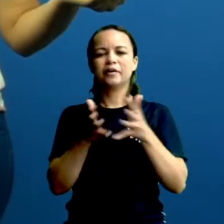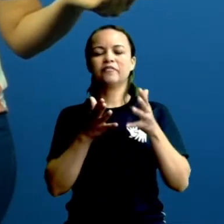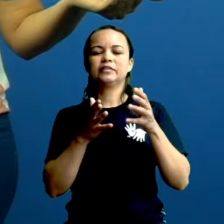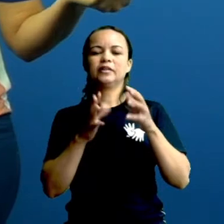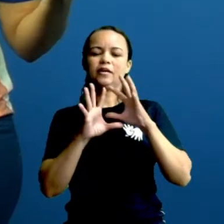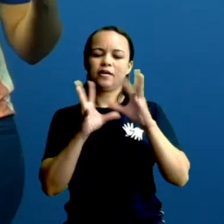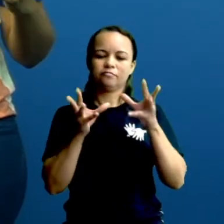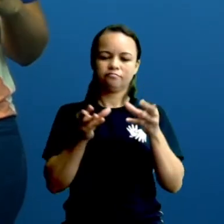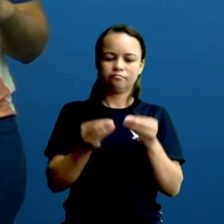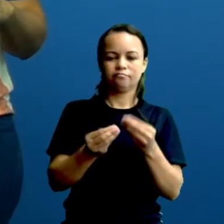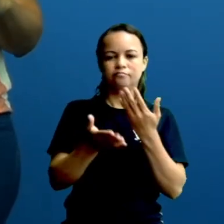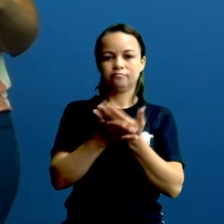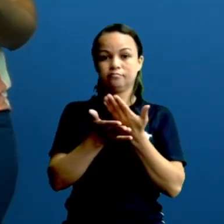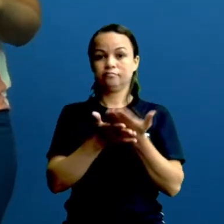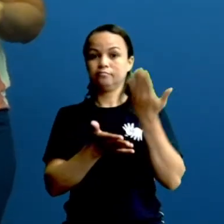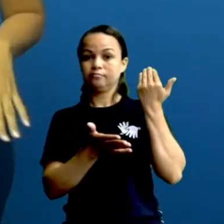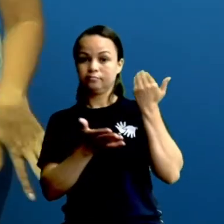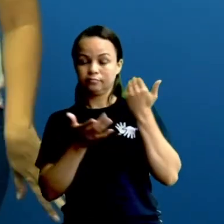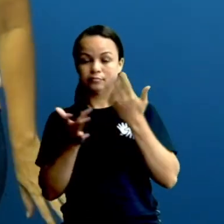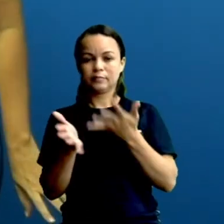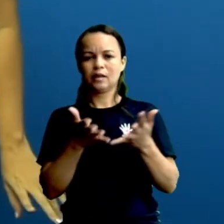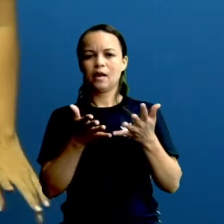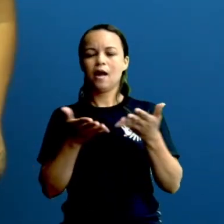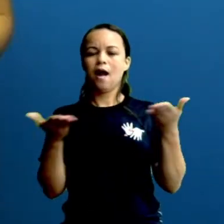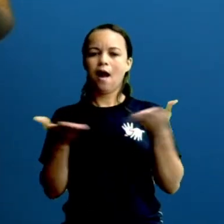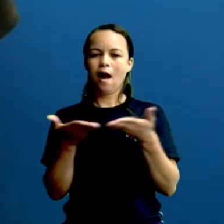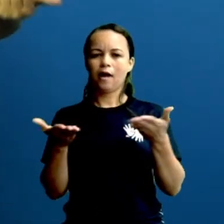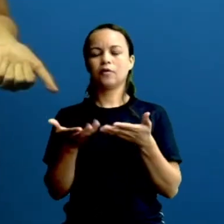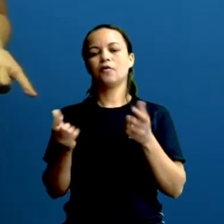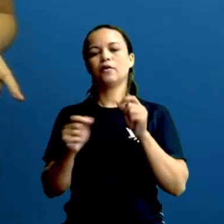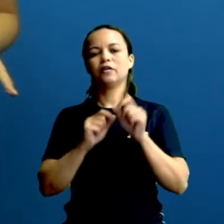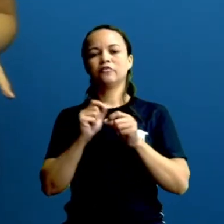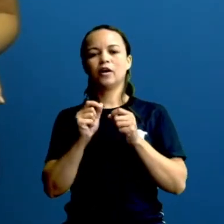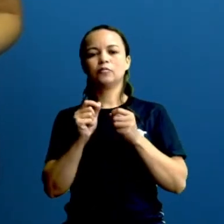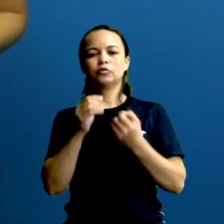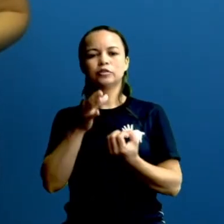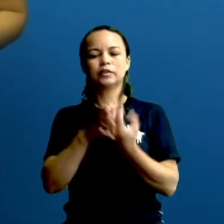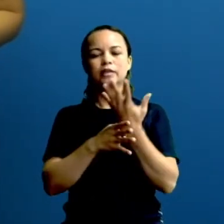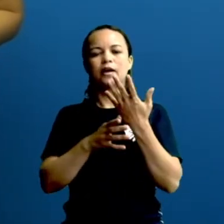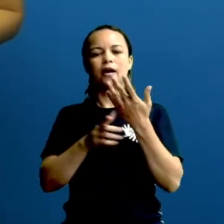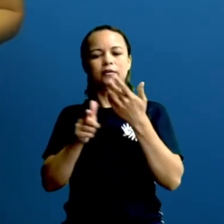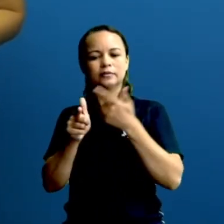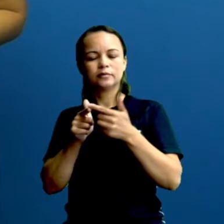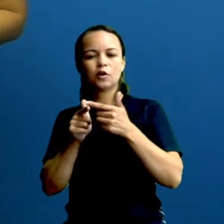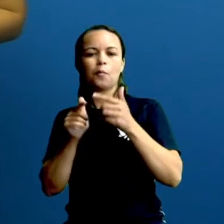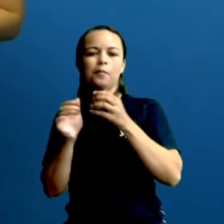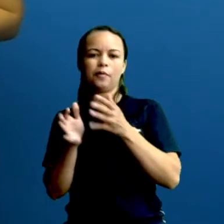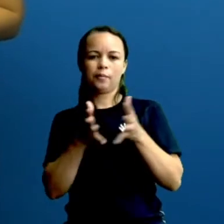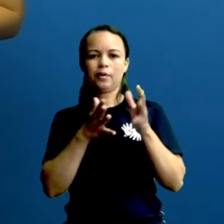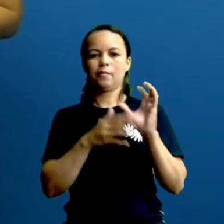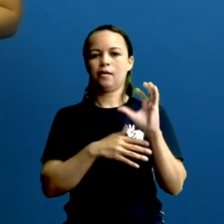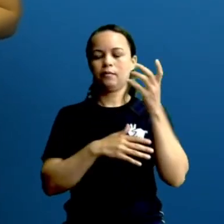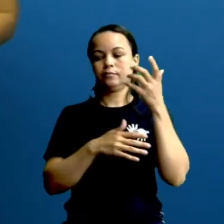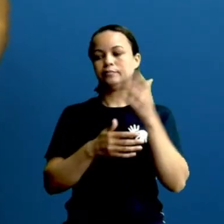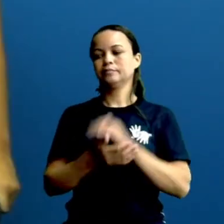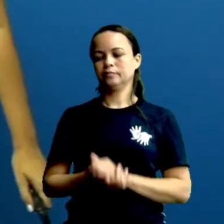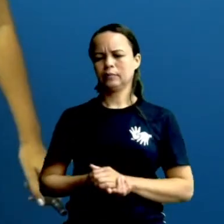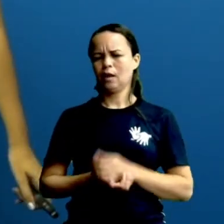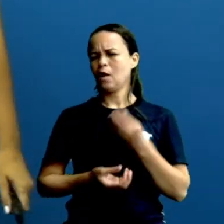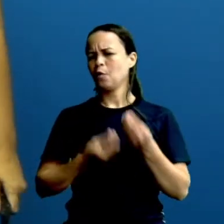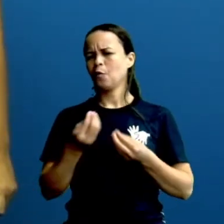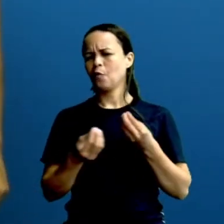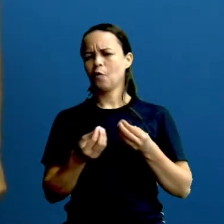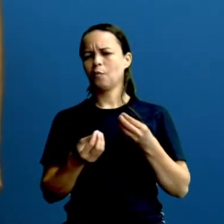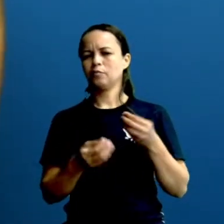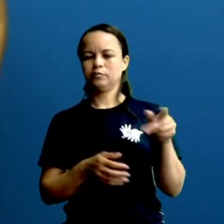da aula anterior? Pronto, agora a gente vai elaborar e solucionar os probleminhas. Como é isso,